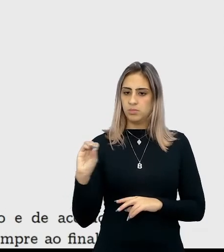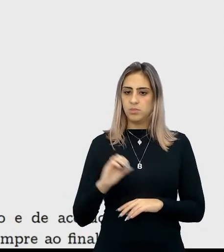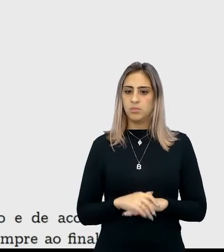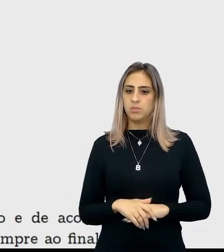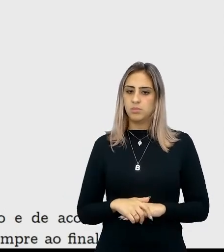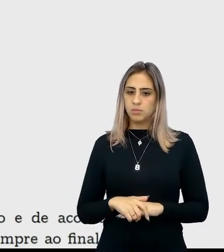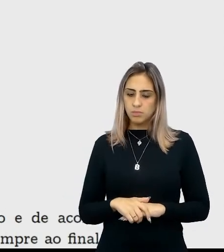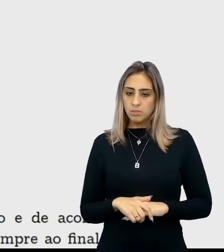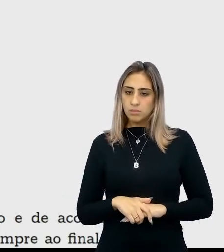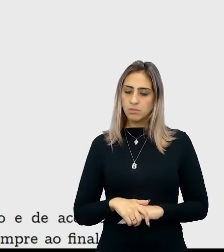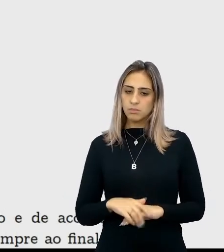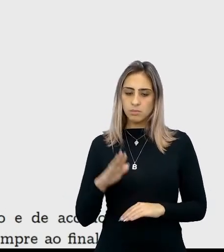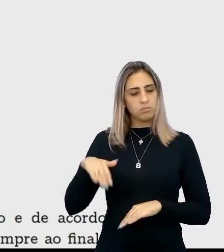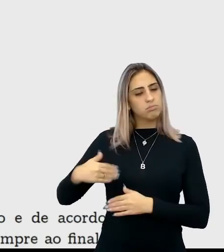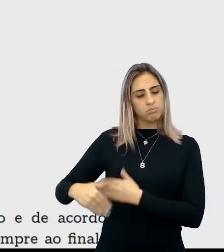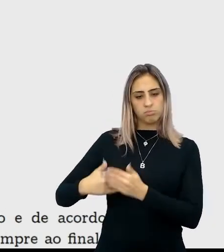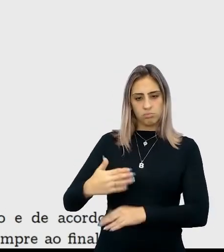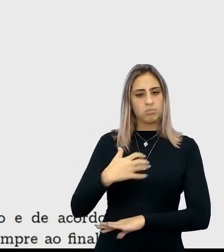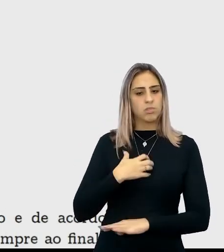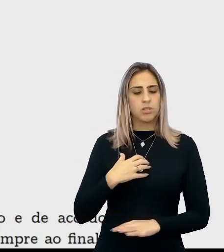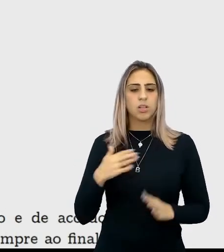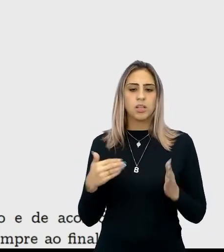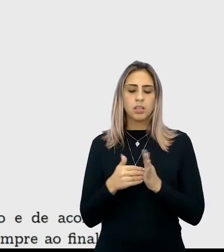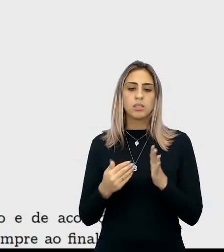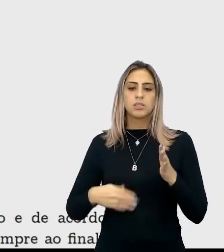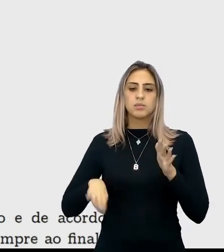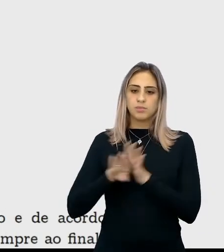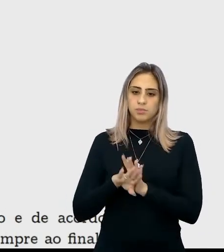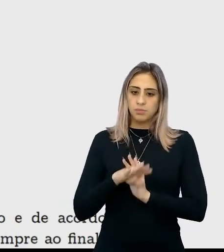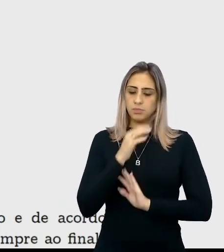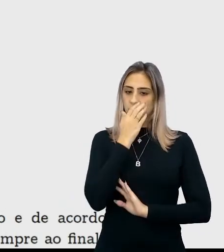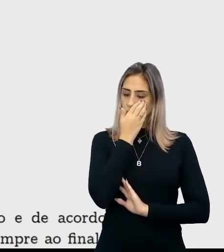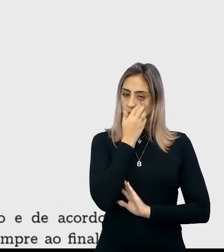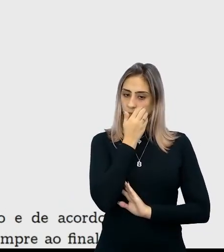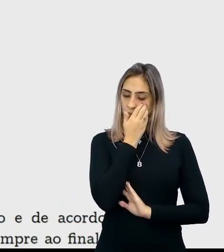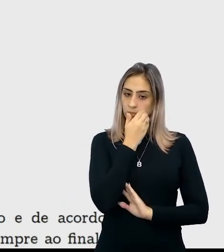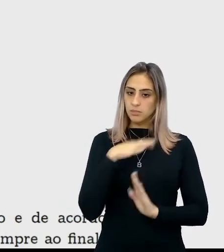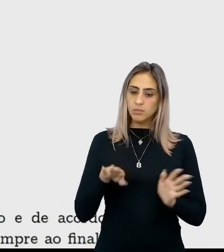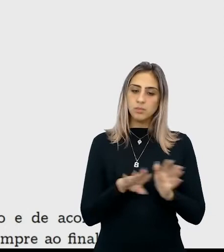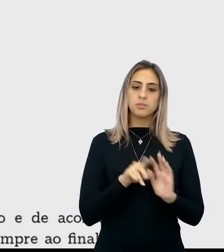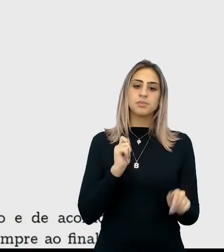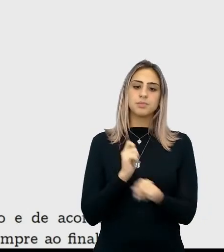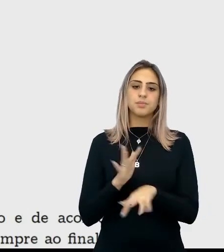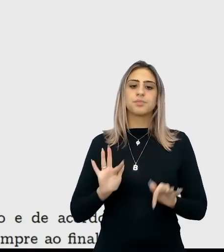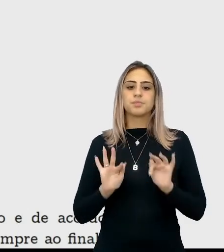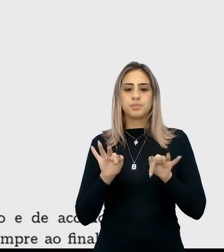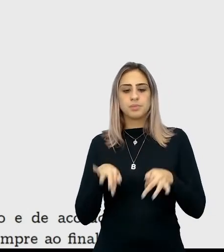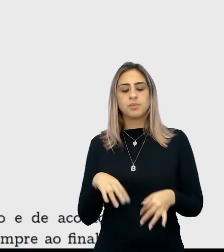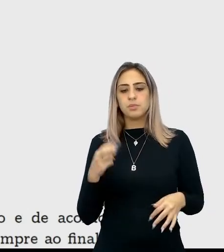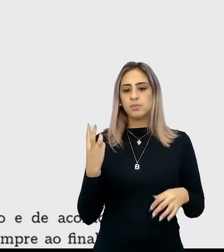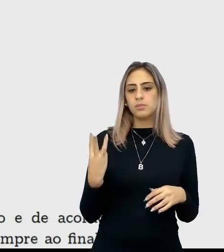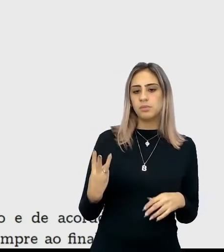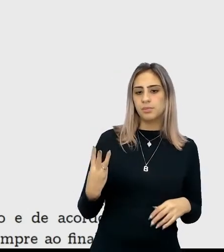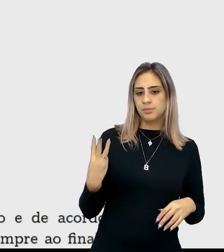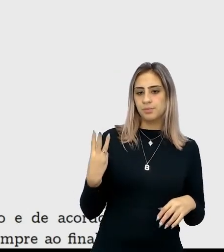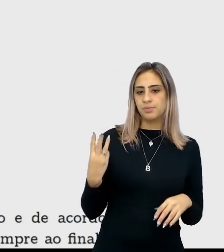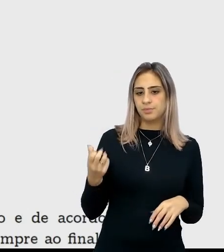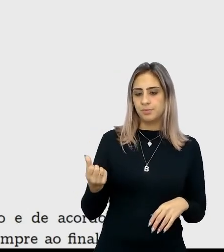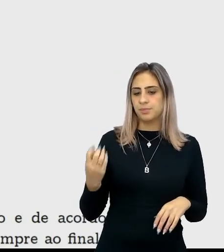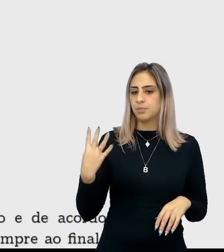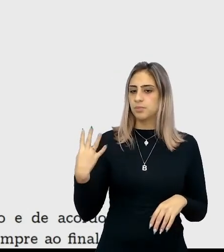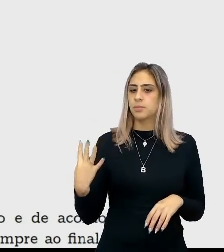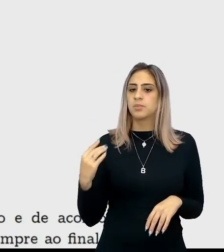337.459,20. E assim sucessivamente, até chegarmos no pagamento final de